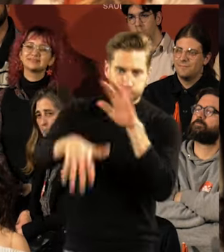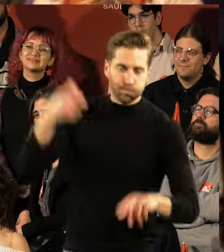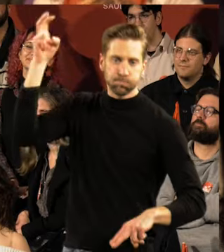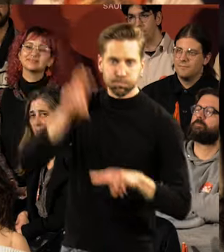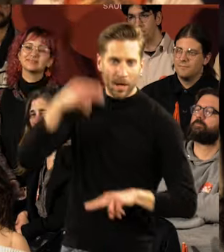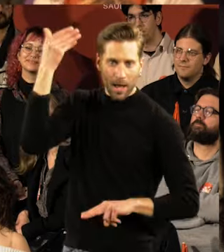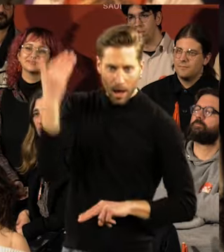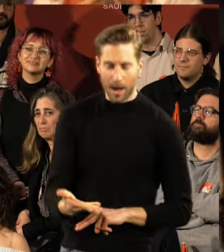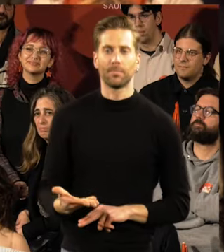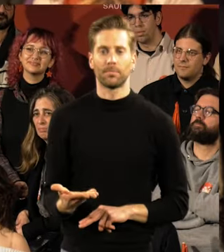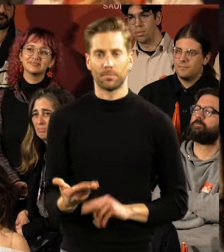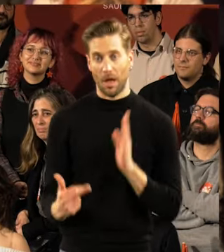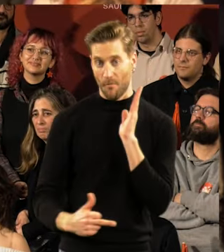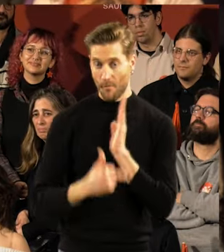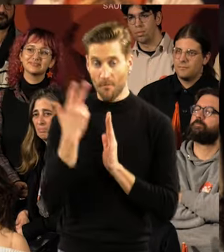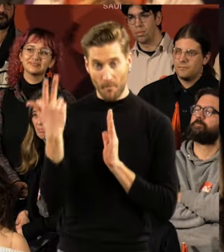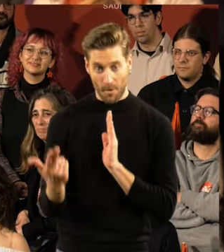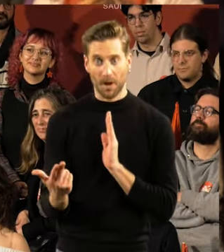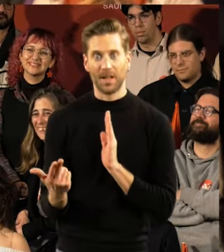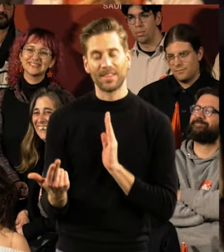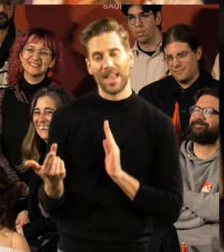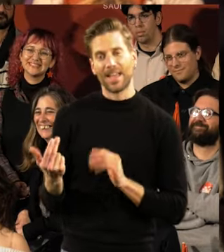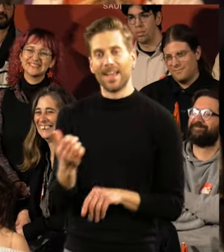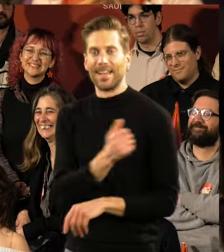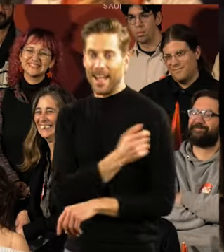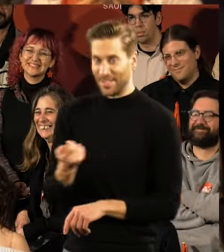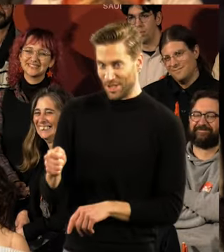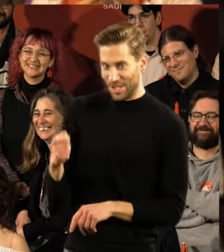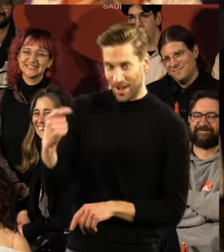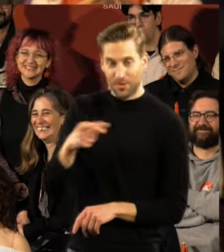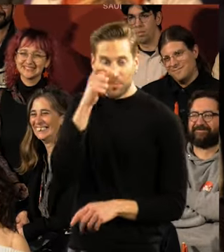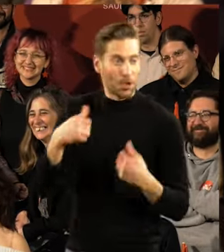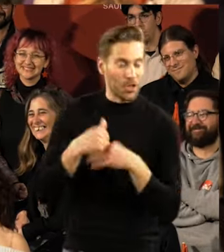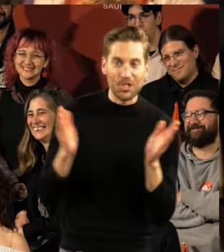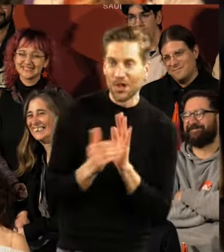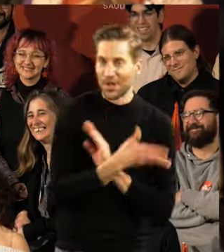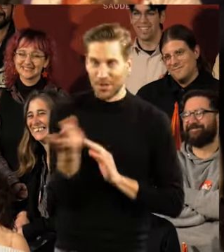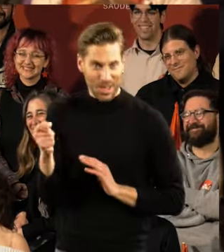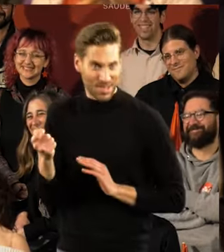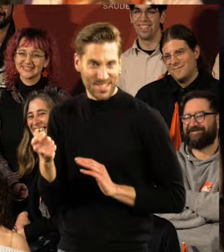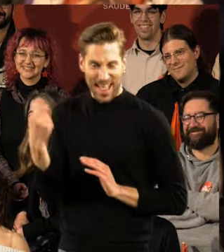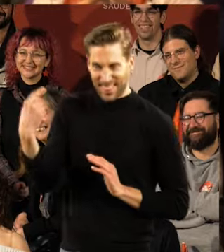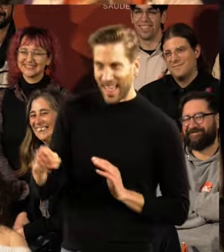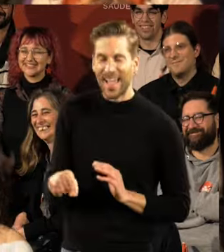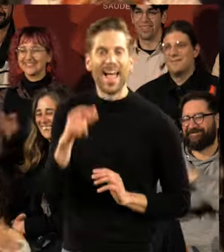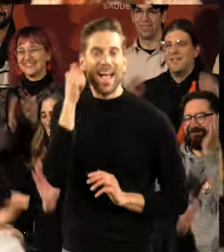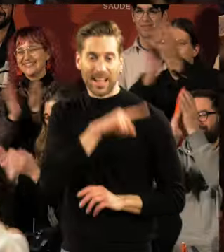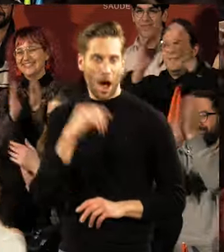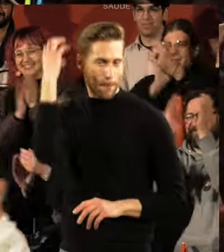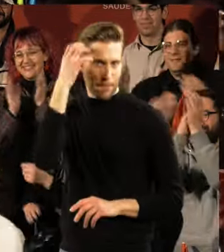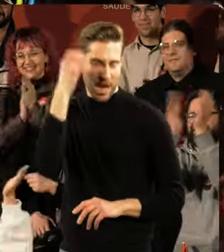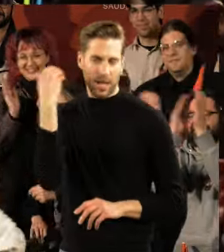e essa voz que tem as chaves de casa de toda a gente que aqui está, é a voz do Miguel